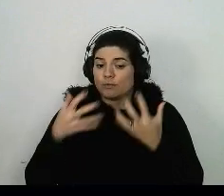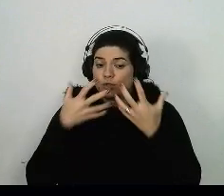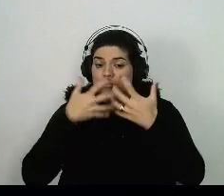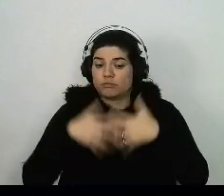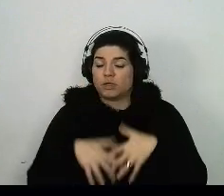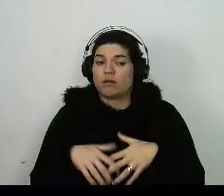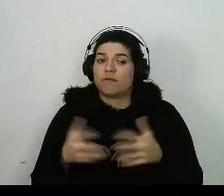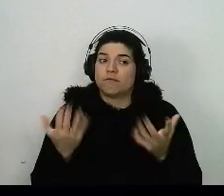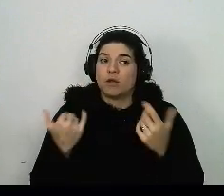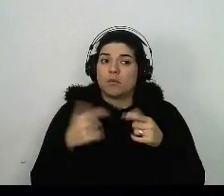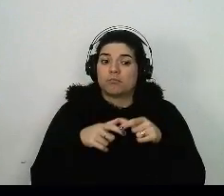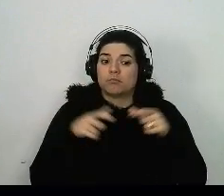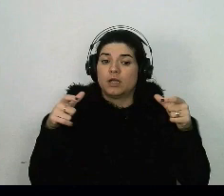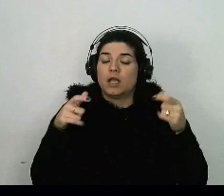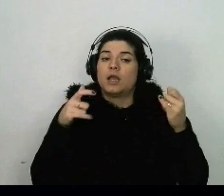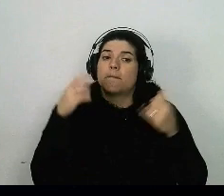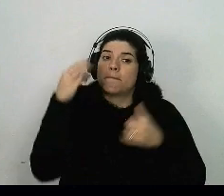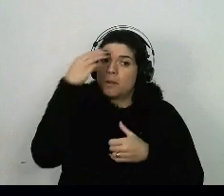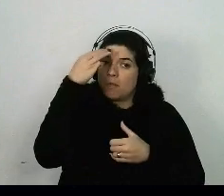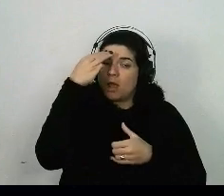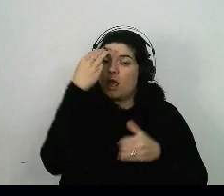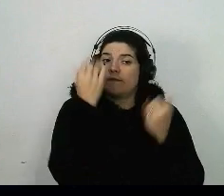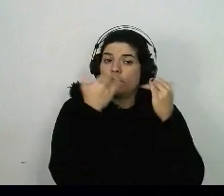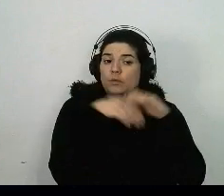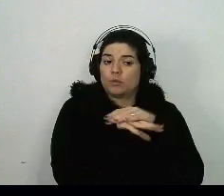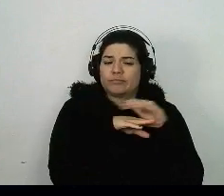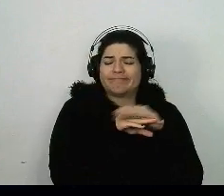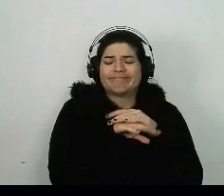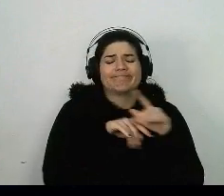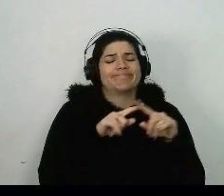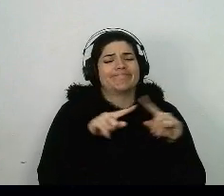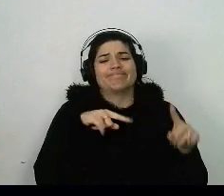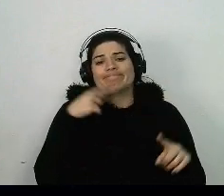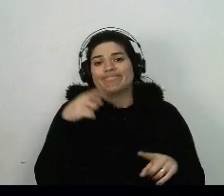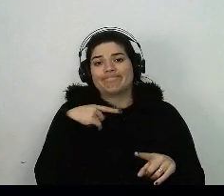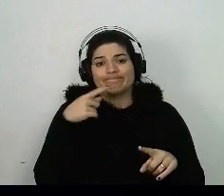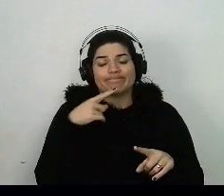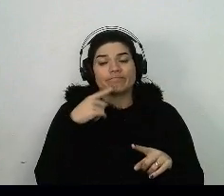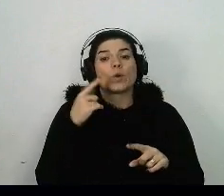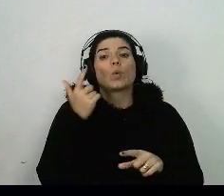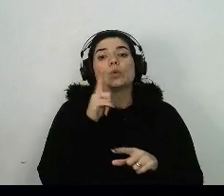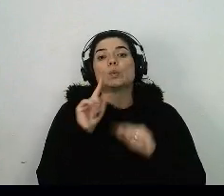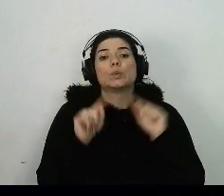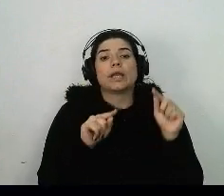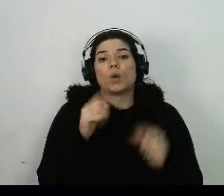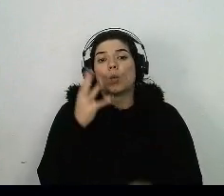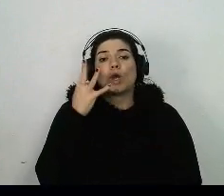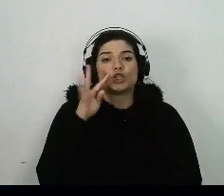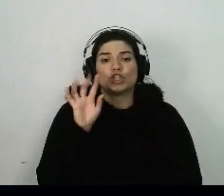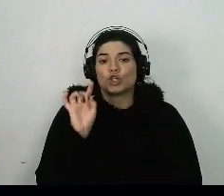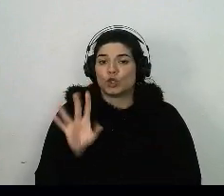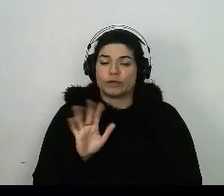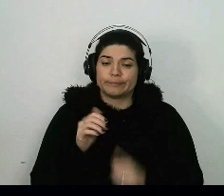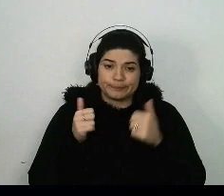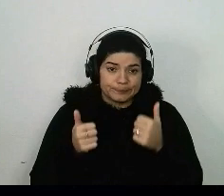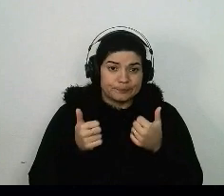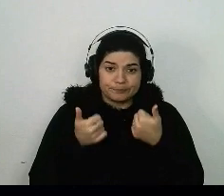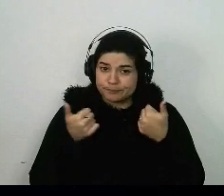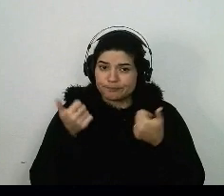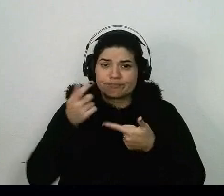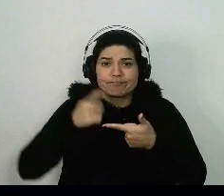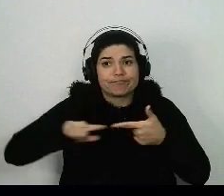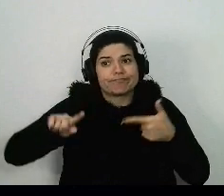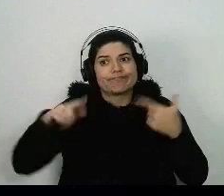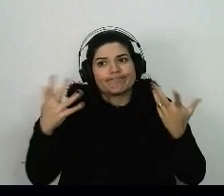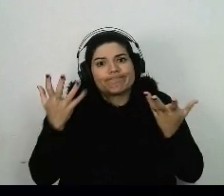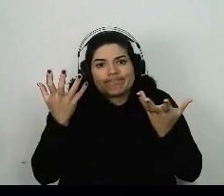vamos aumentar tudo. Cara, não teve jeito. O máximo que nós conseguimos foi 4 dias. Tá. Então, vamos engolir